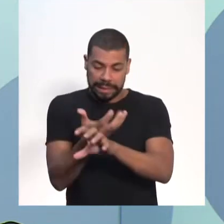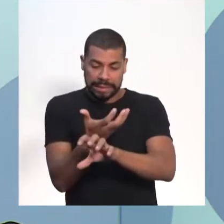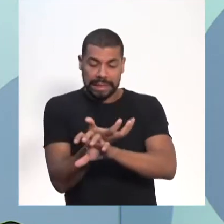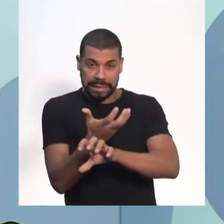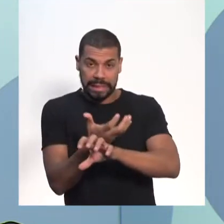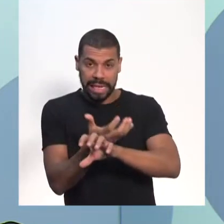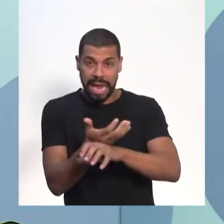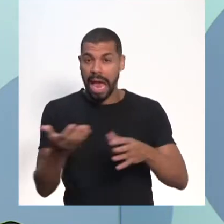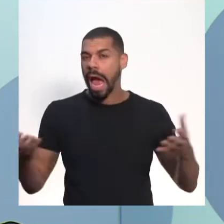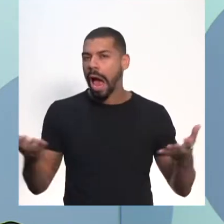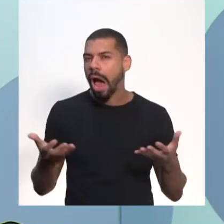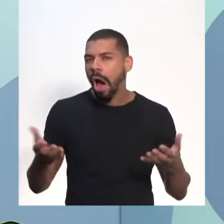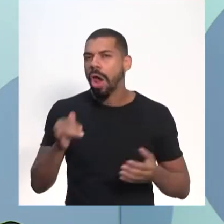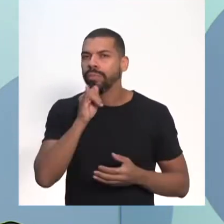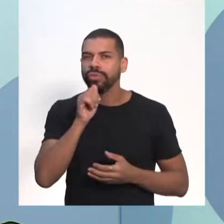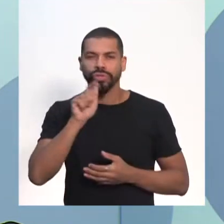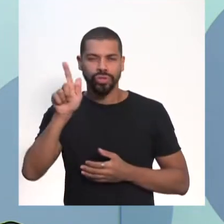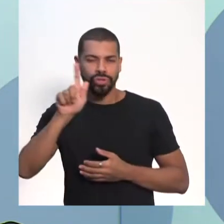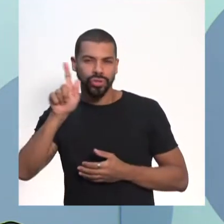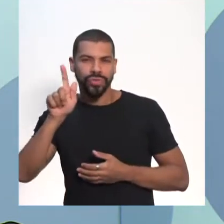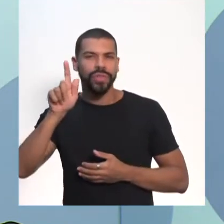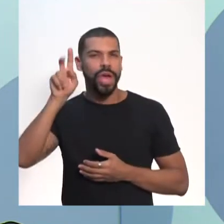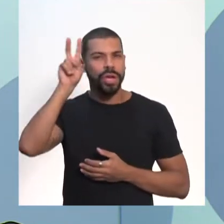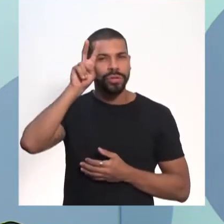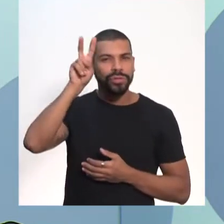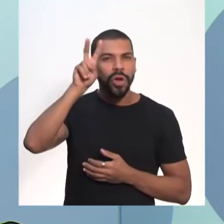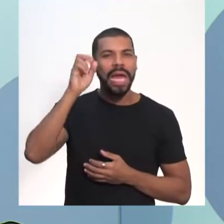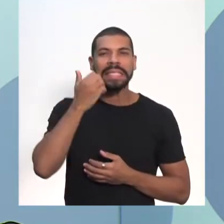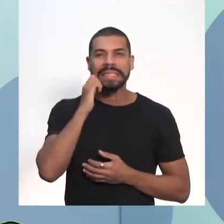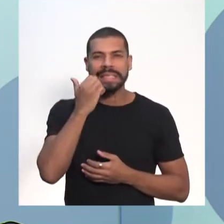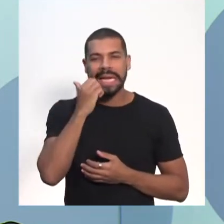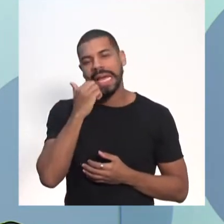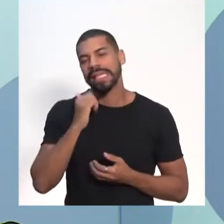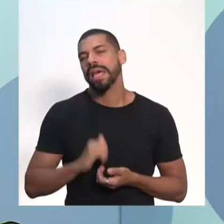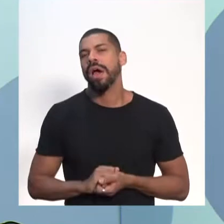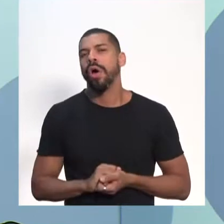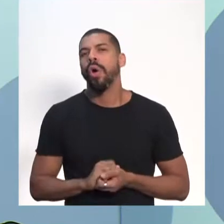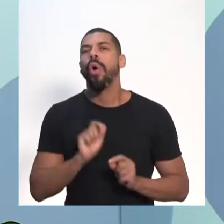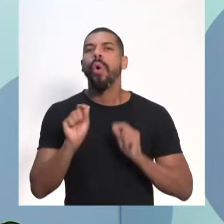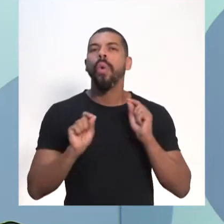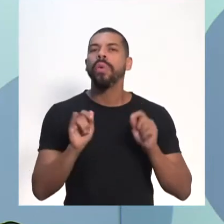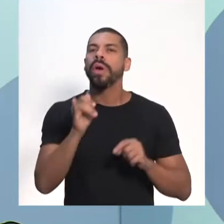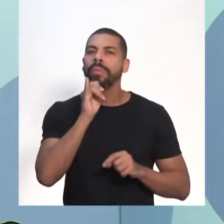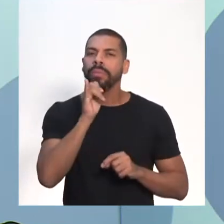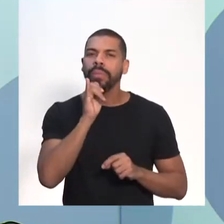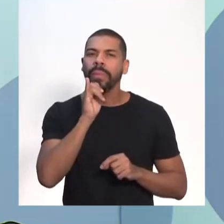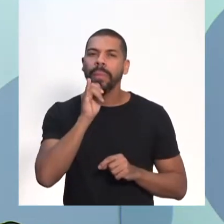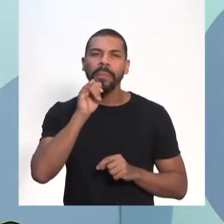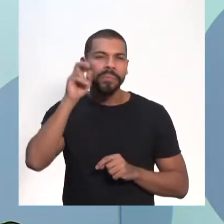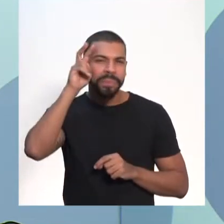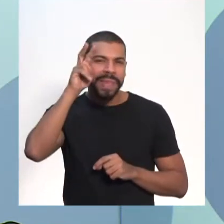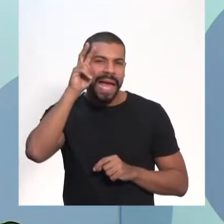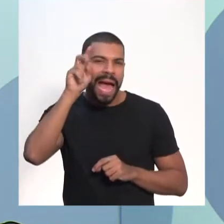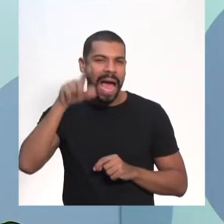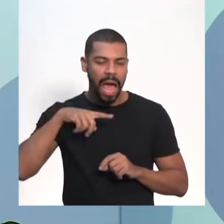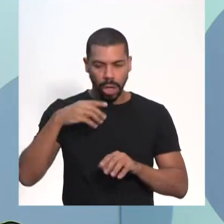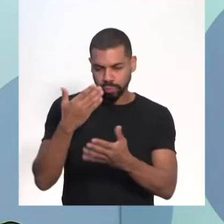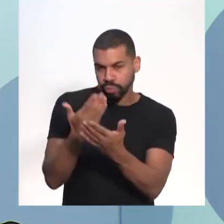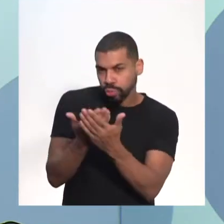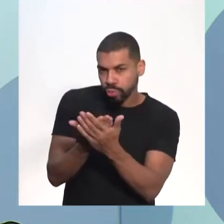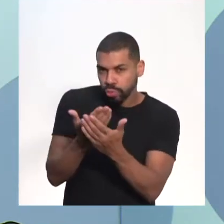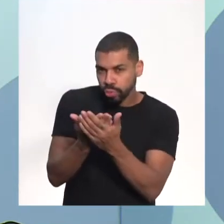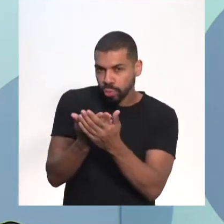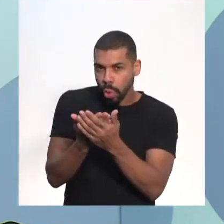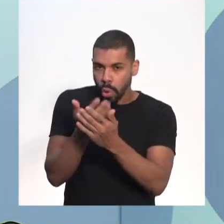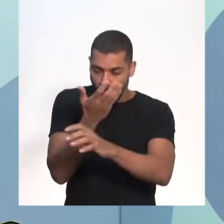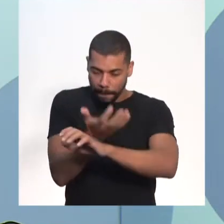né, agora, então, História, Geografia e Ciências. Neste momento, o que nós fizemos? Nós fizemos um trabalho, um estudo das habilidades